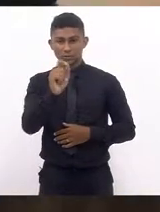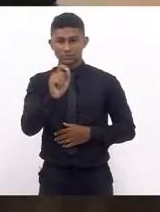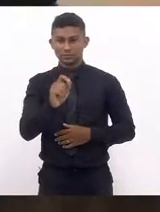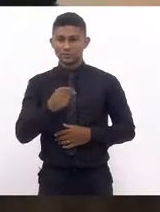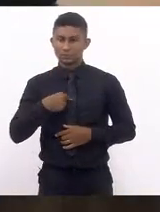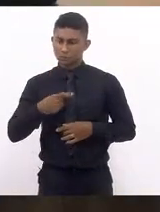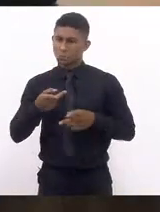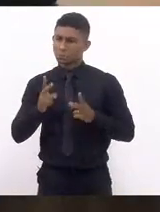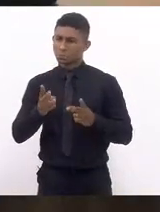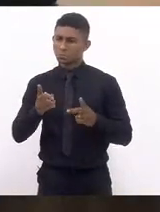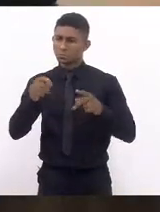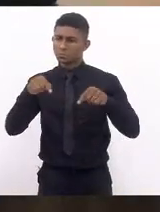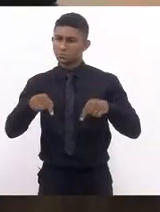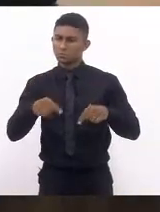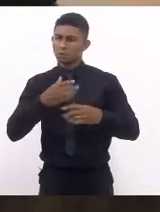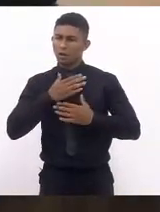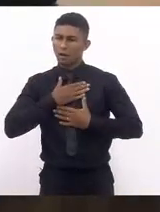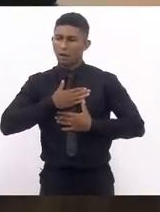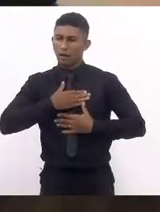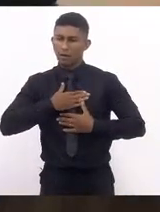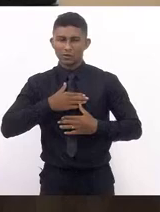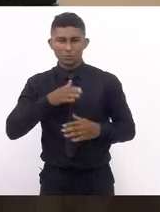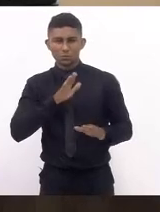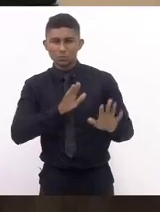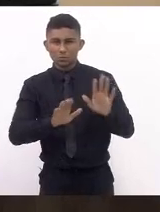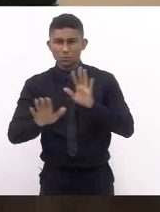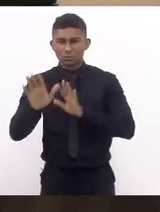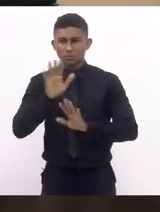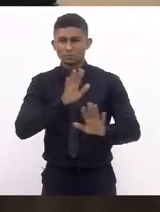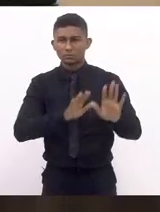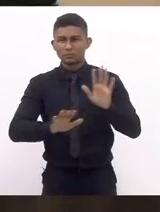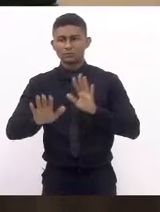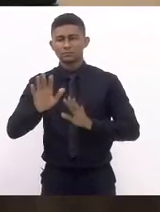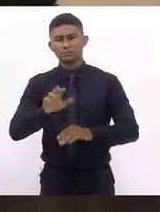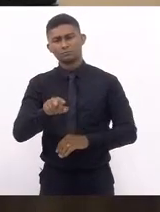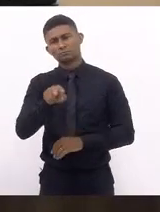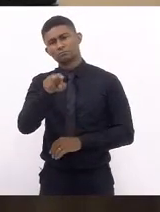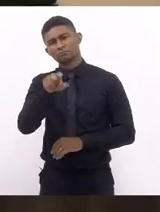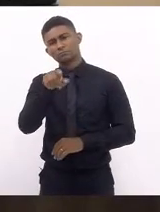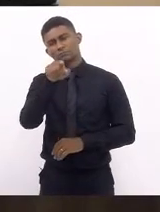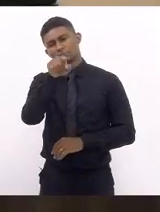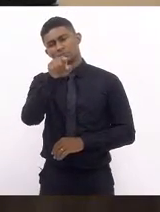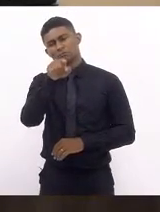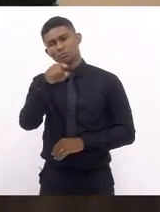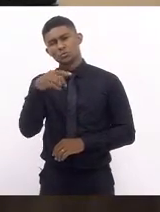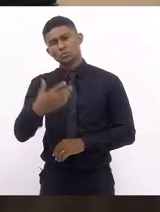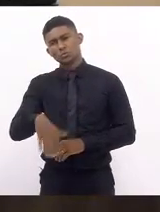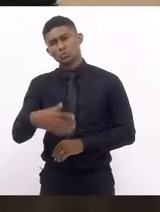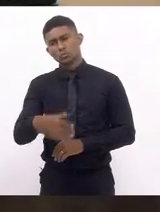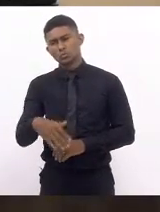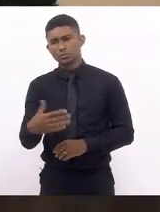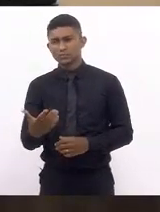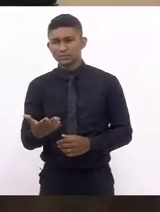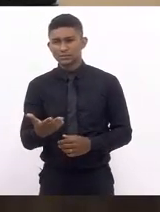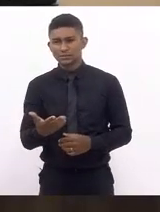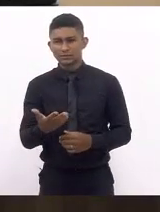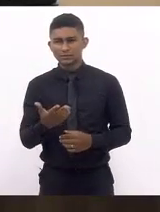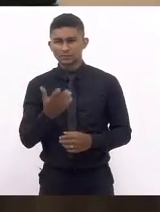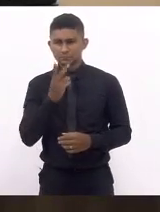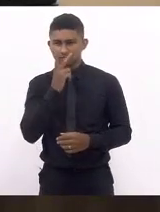eu continuo pisando bem devagarinho com todo cuidado mas me surpreendeu Com certeza o carinho